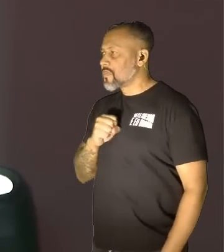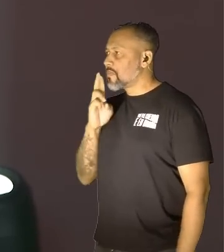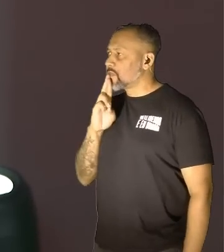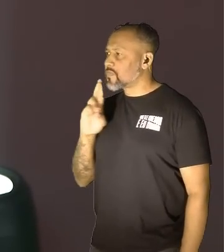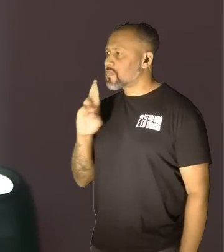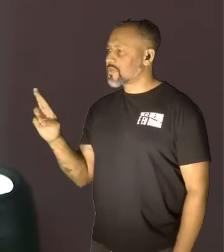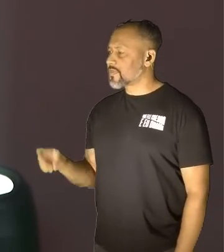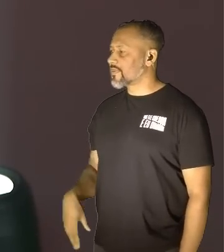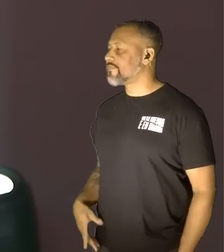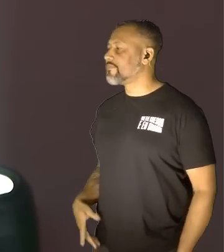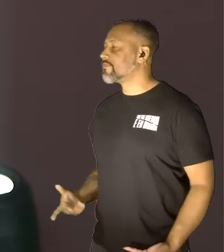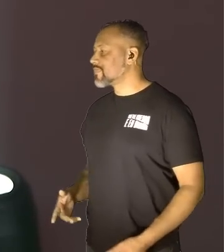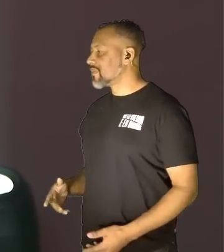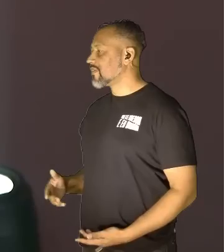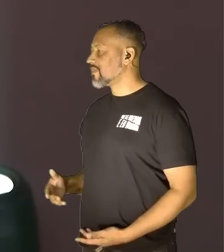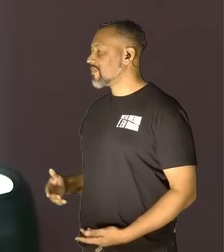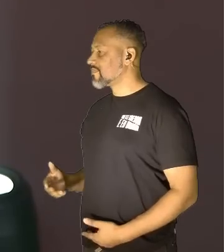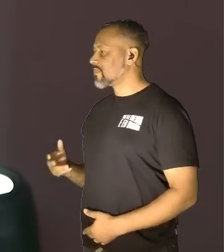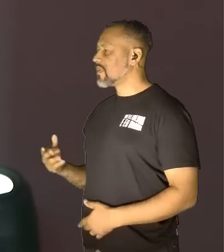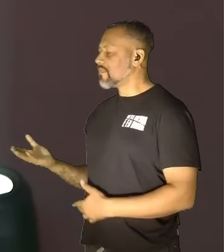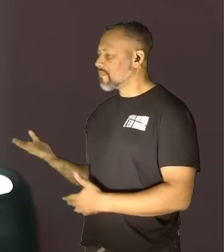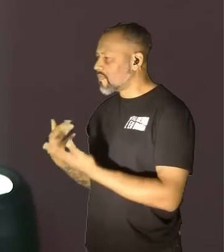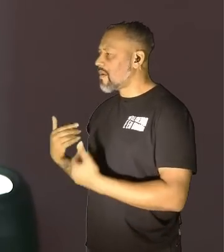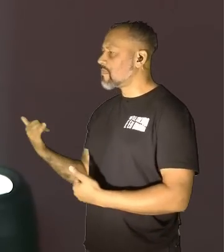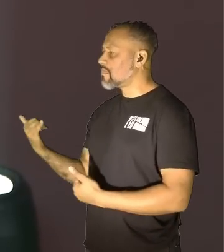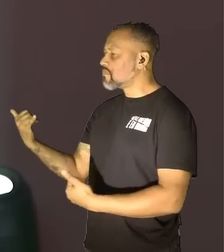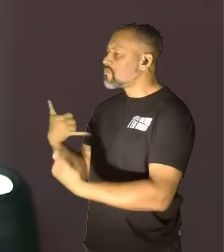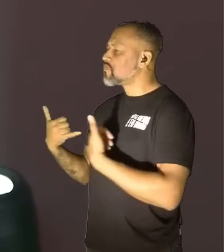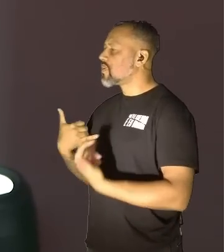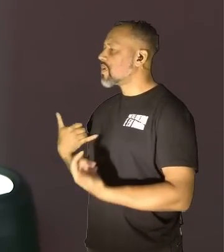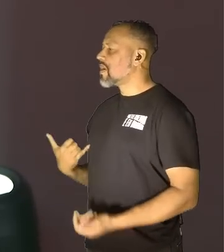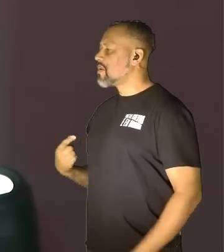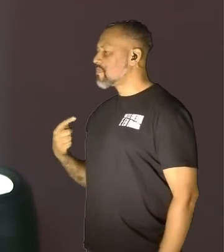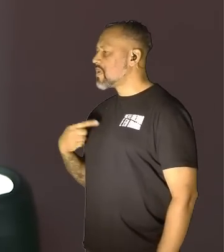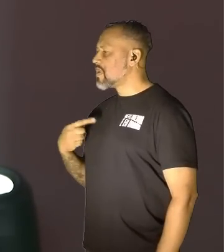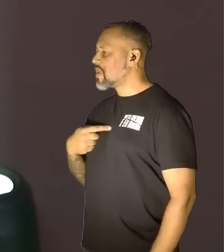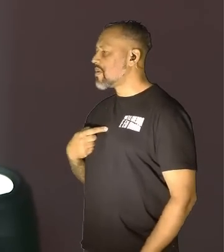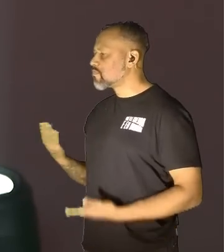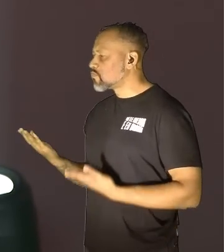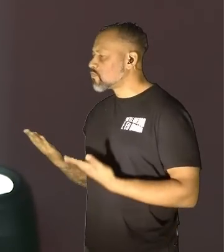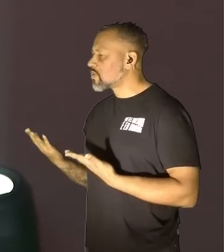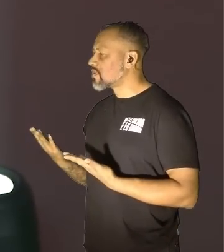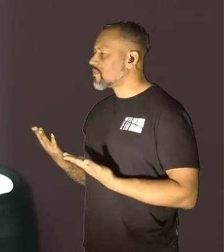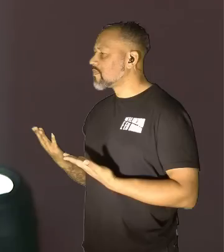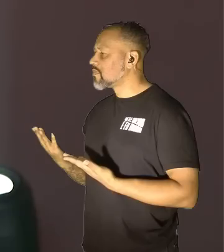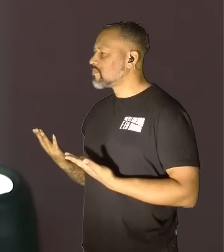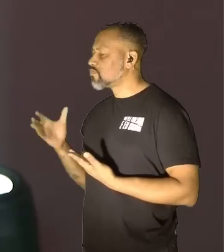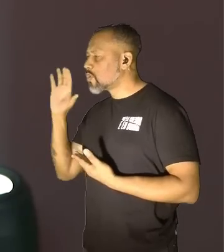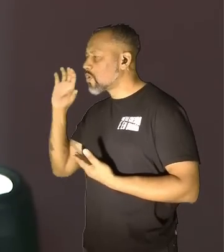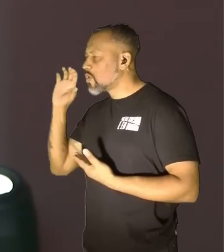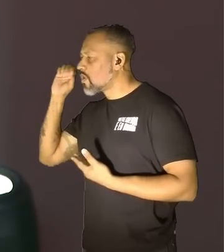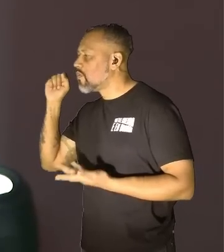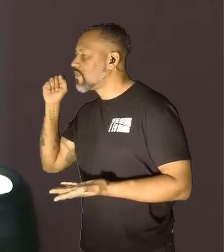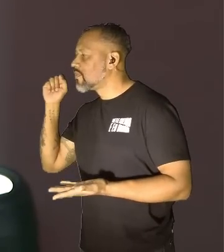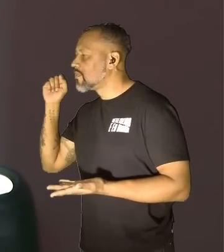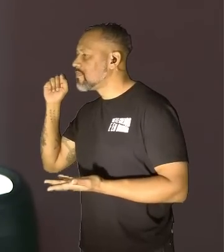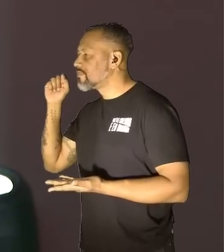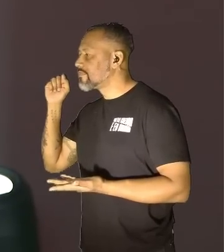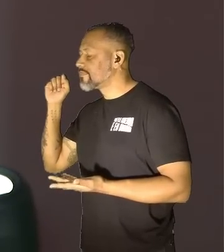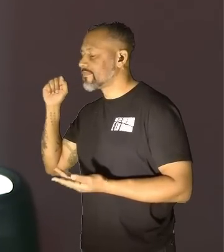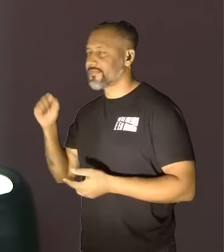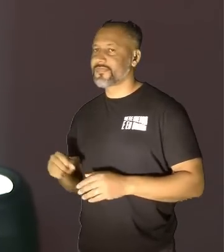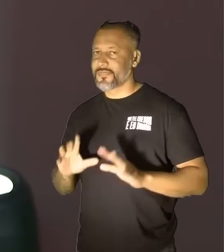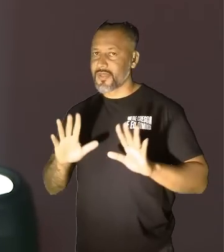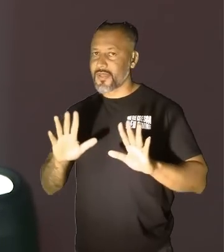Samuel: fala, pois o teu servo está ouvindo. Curve a